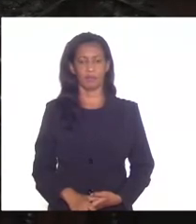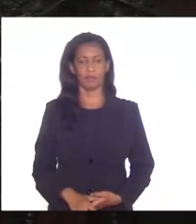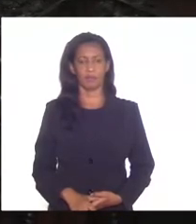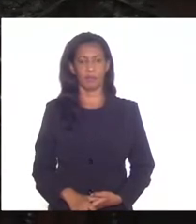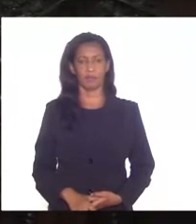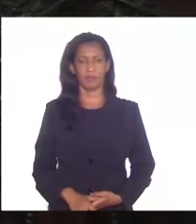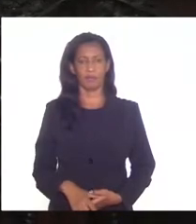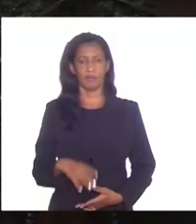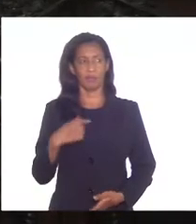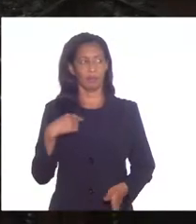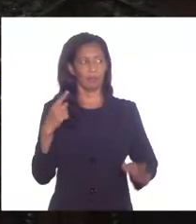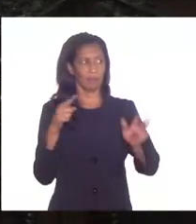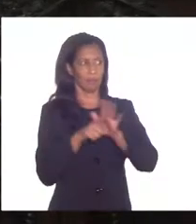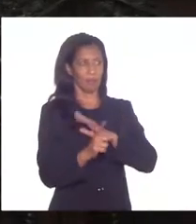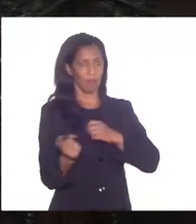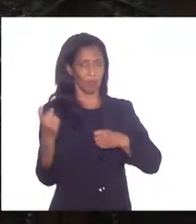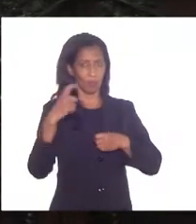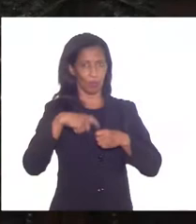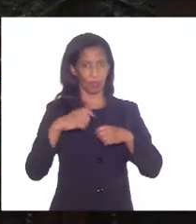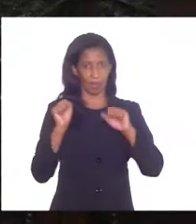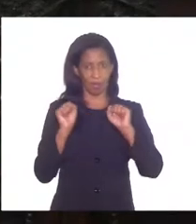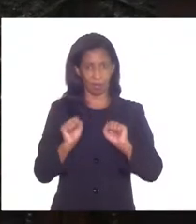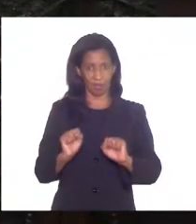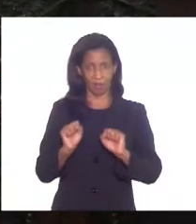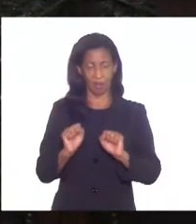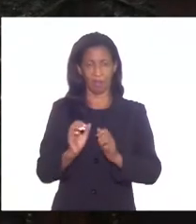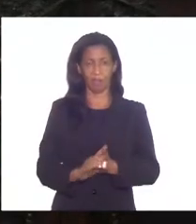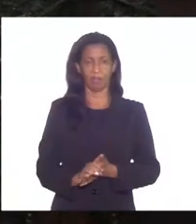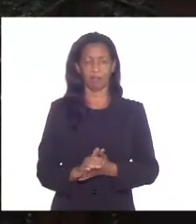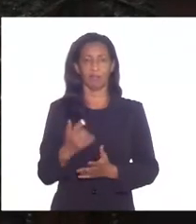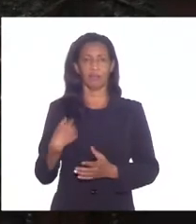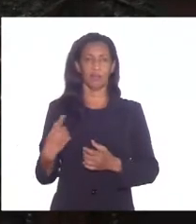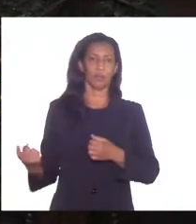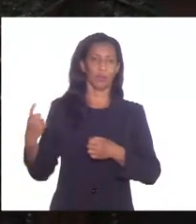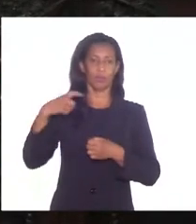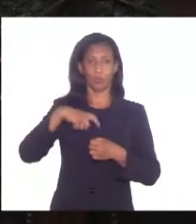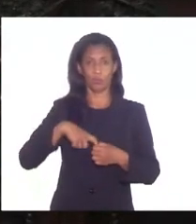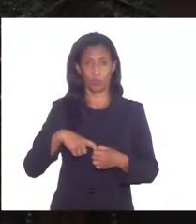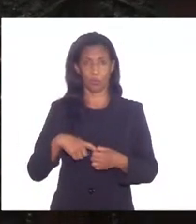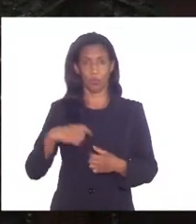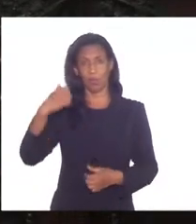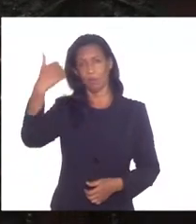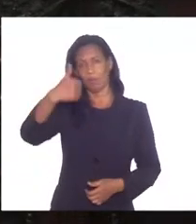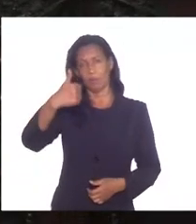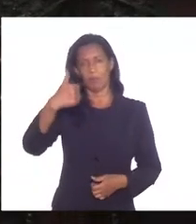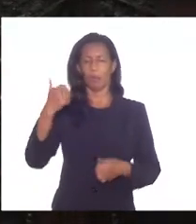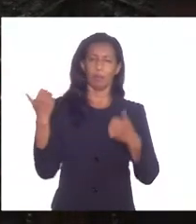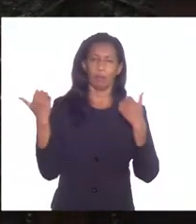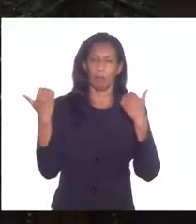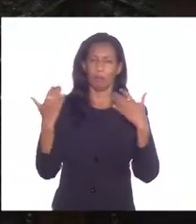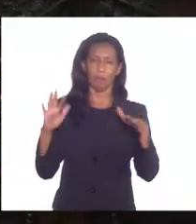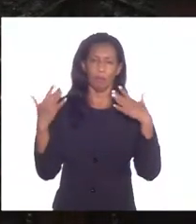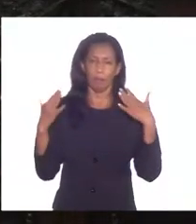retomar? Bem, eu gostaria de retomar. Primeiro, parabenizar